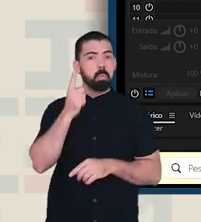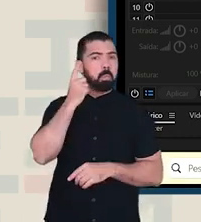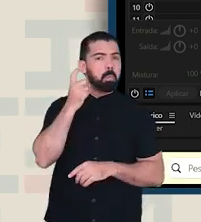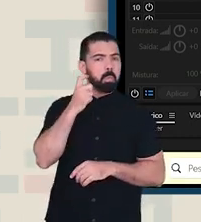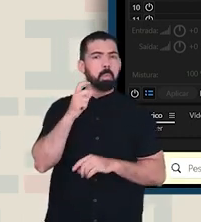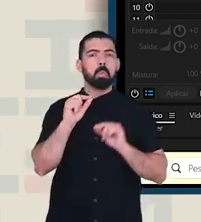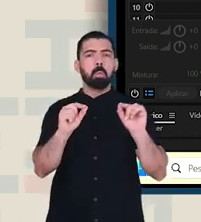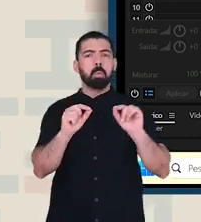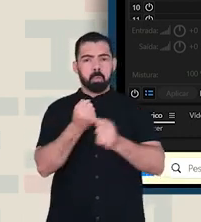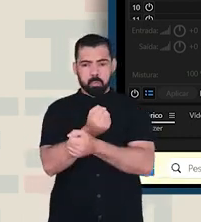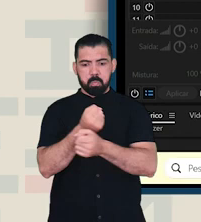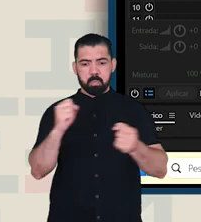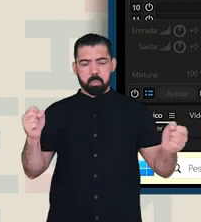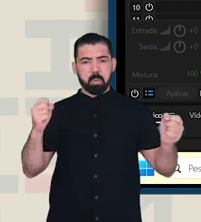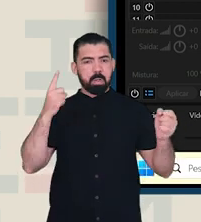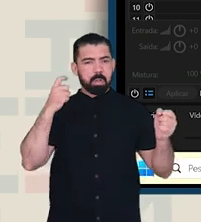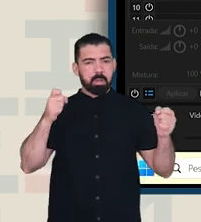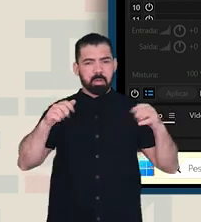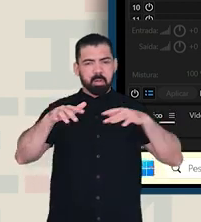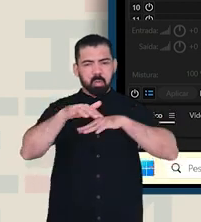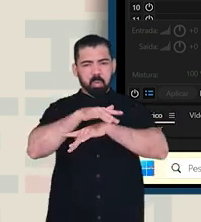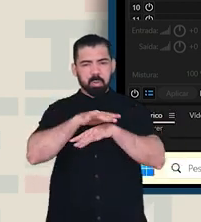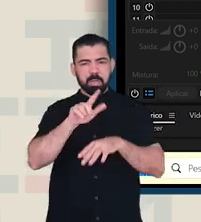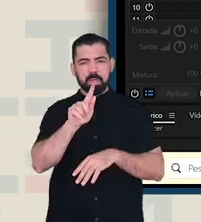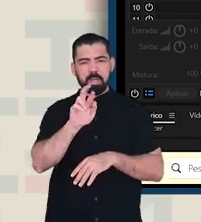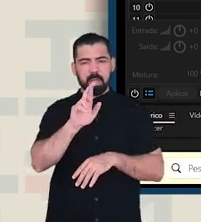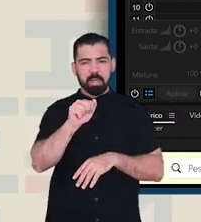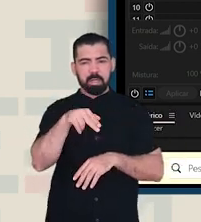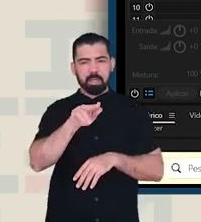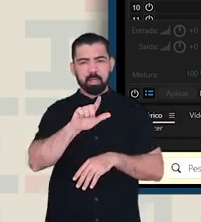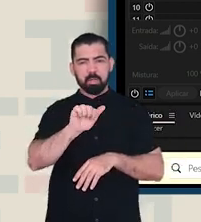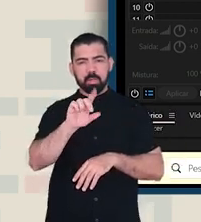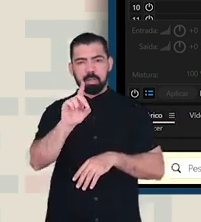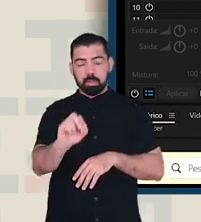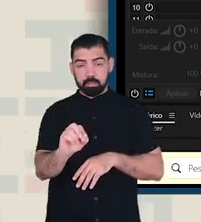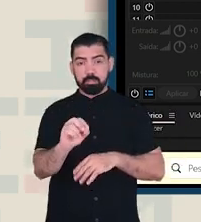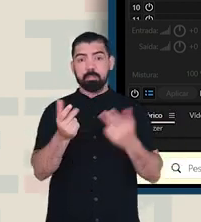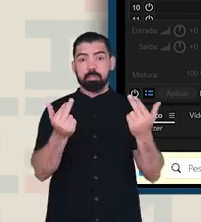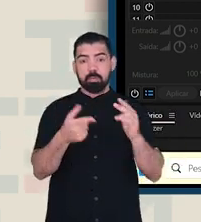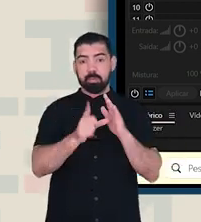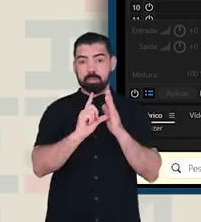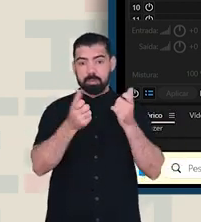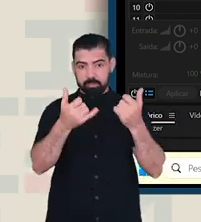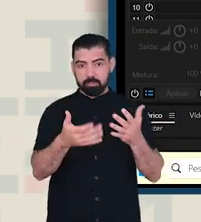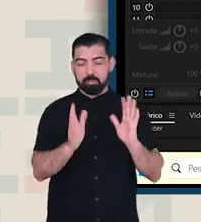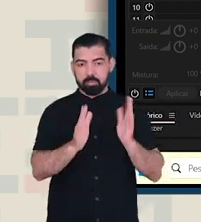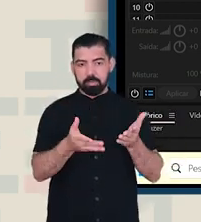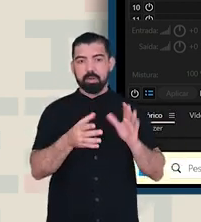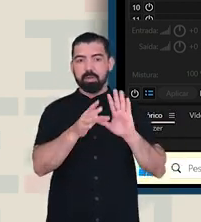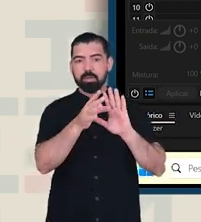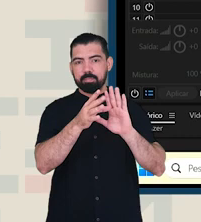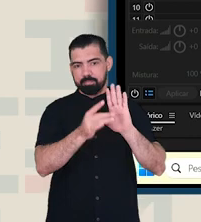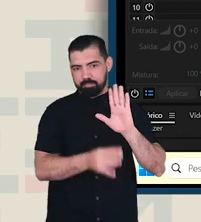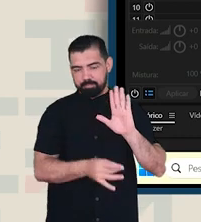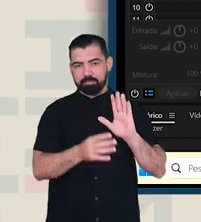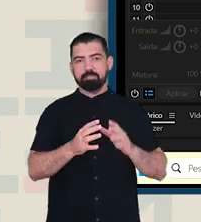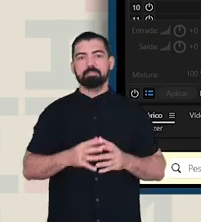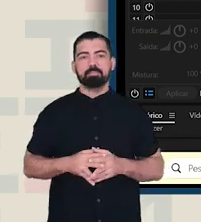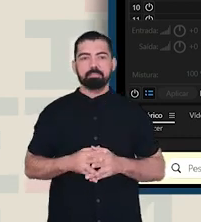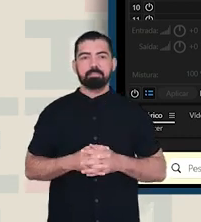um grande som granulado, iterado, como a gente veia, de acordo com as definições de